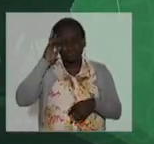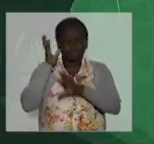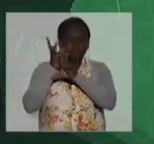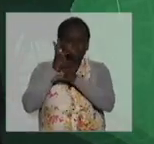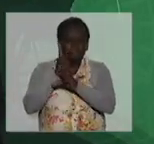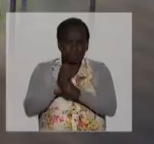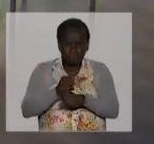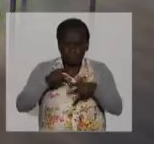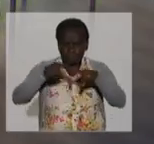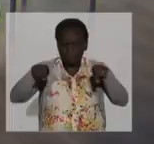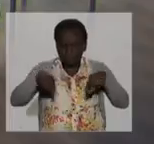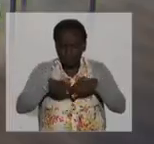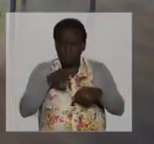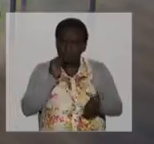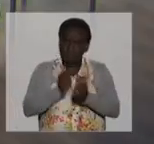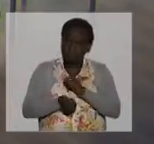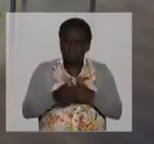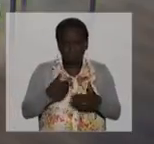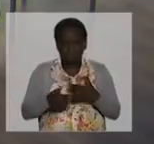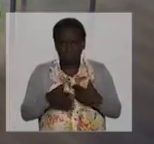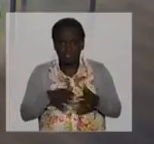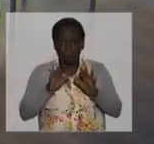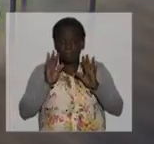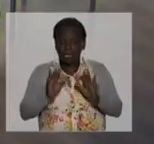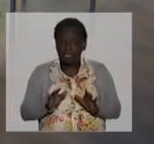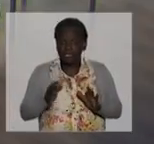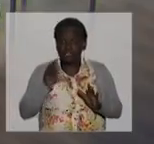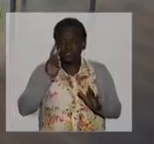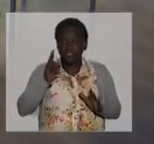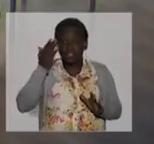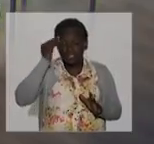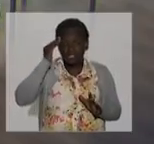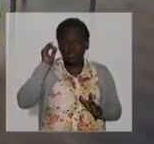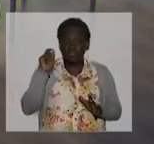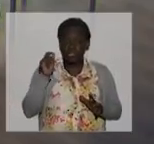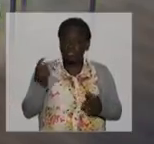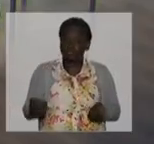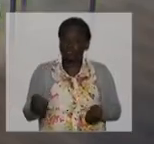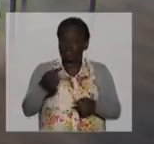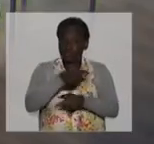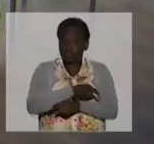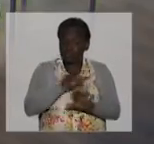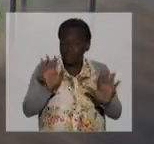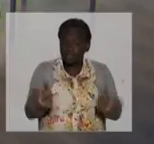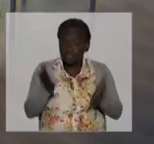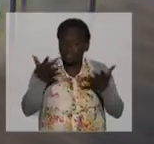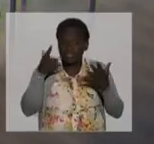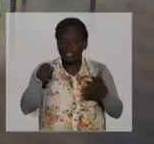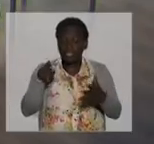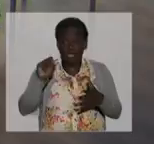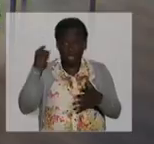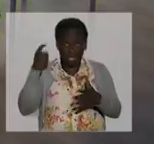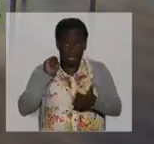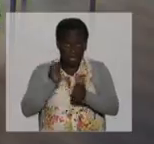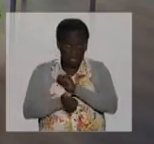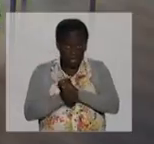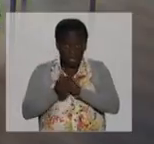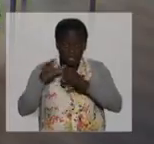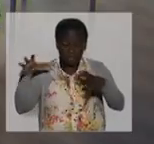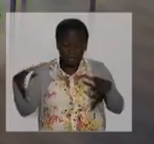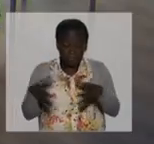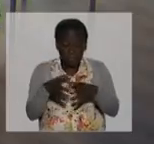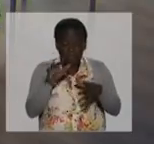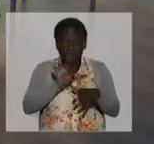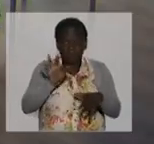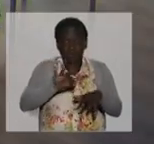em quadra no campo. Só que o caminho que a gente entende é o inverso. Vamos fomentar a inserção desse